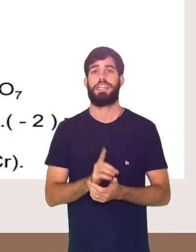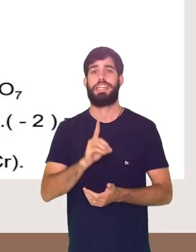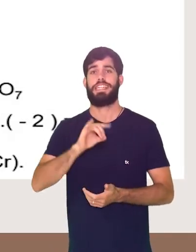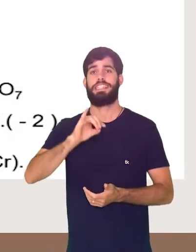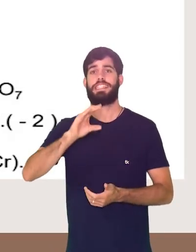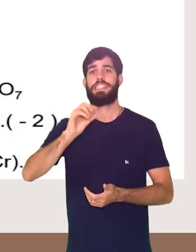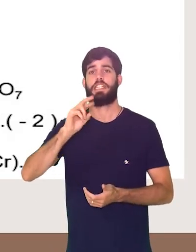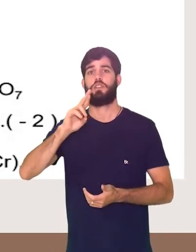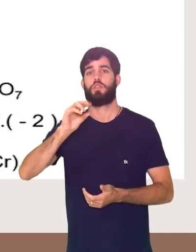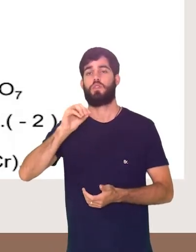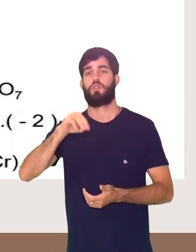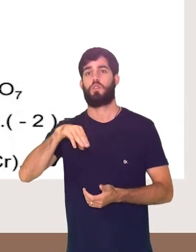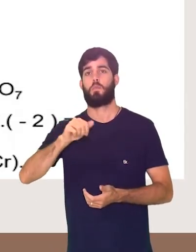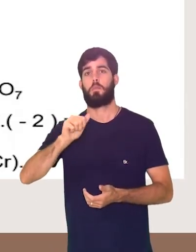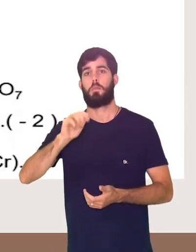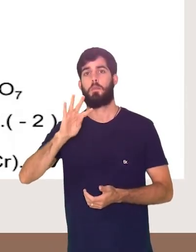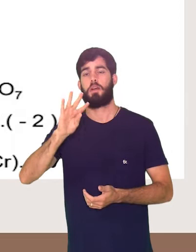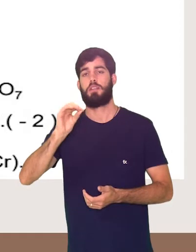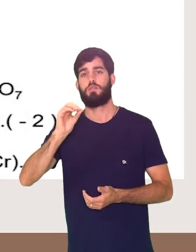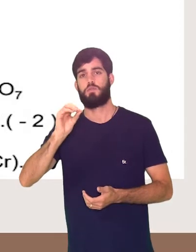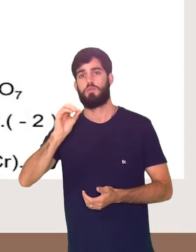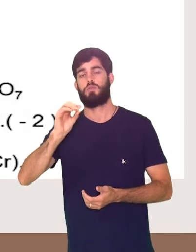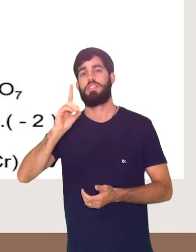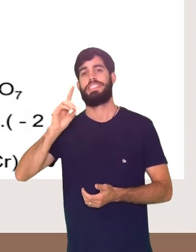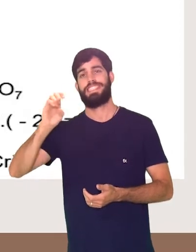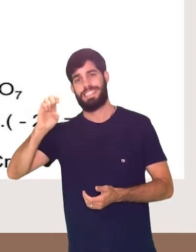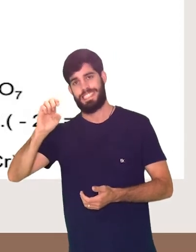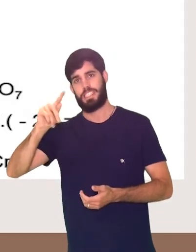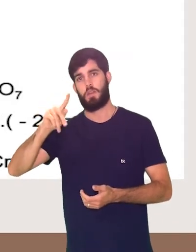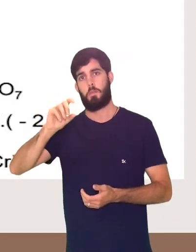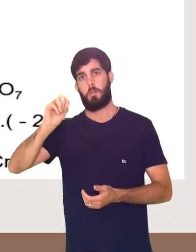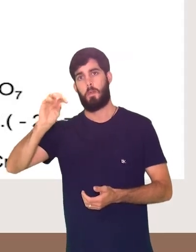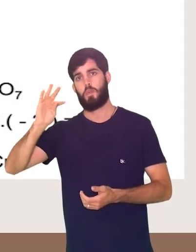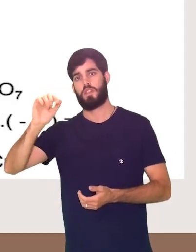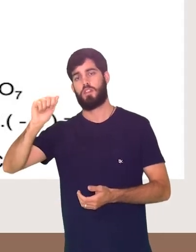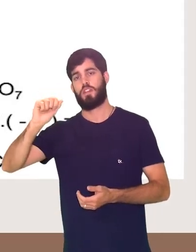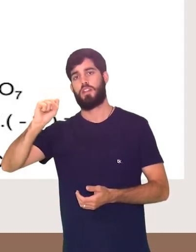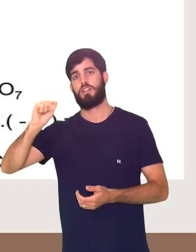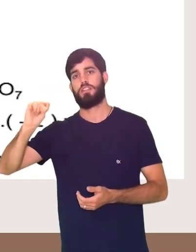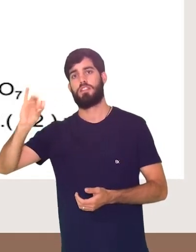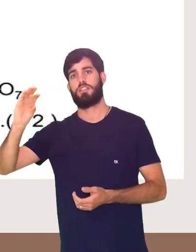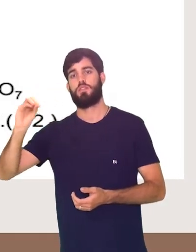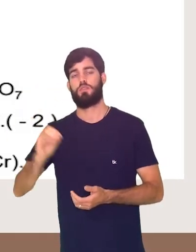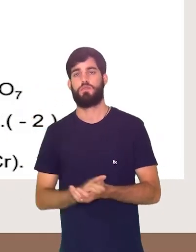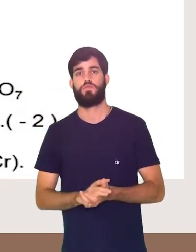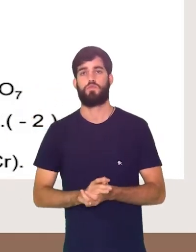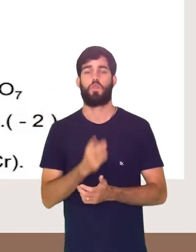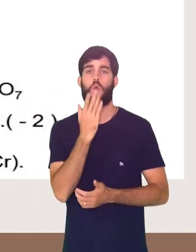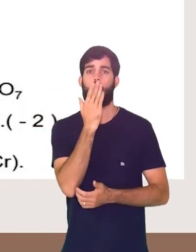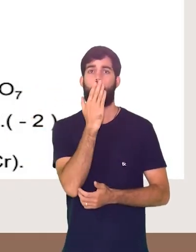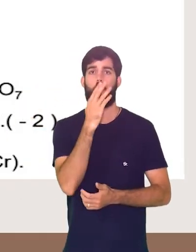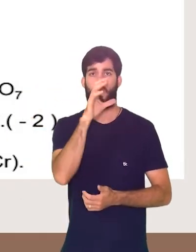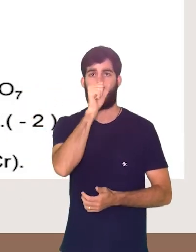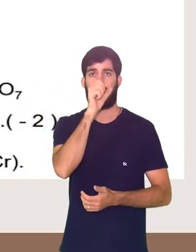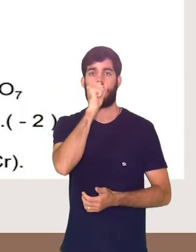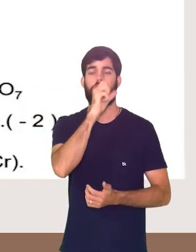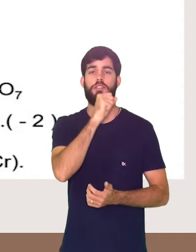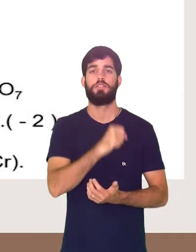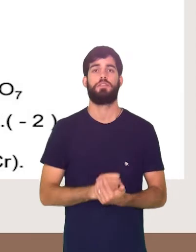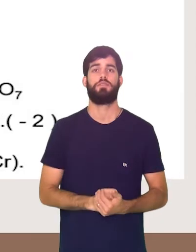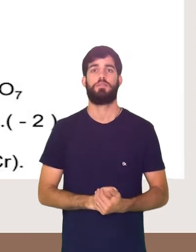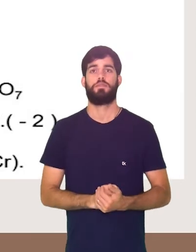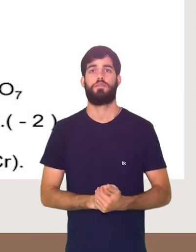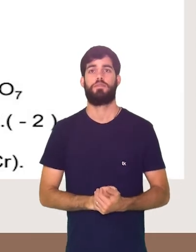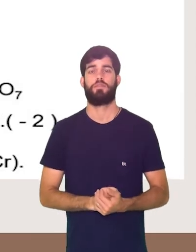potássio. Dicromato de potássio é um sal de cor laranja. Ele é muito usado